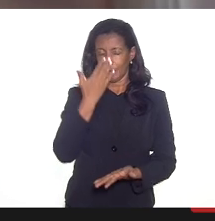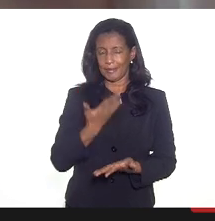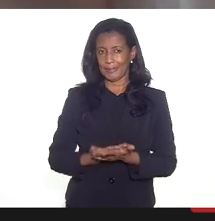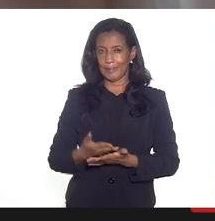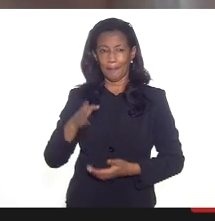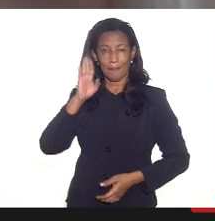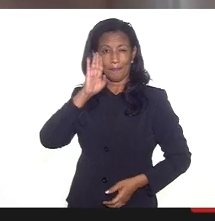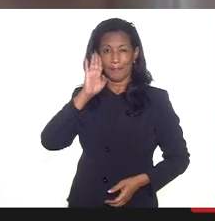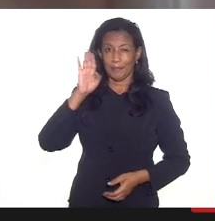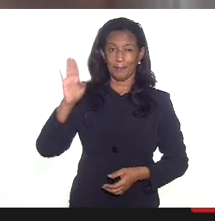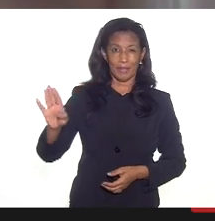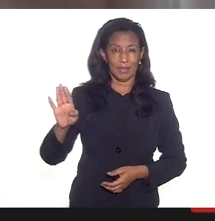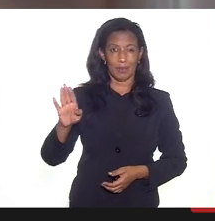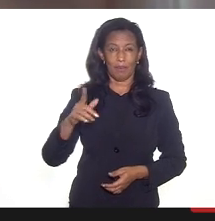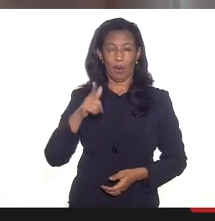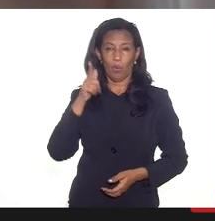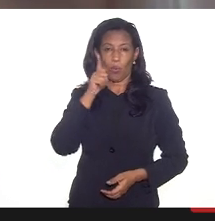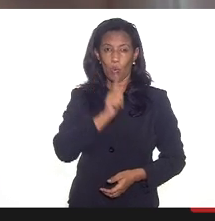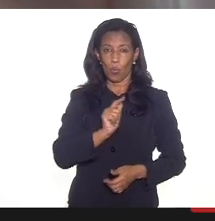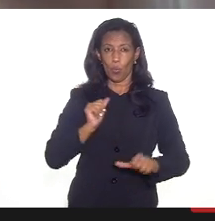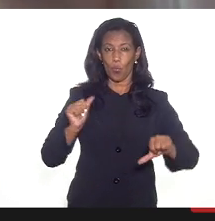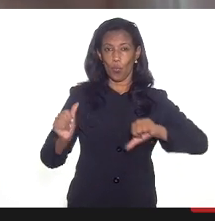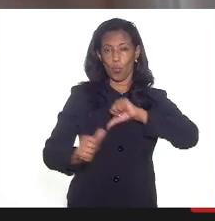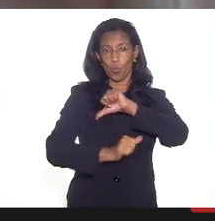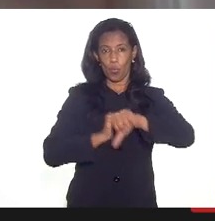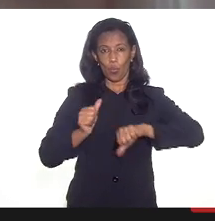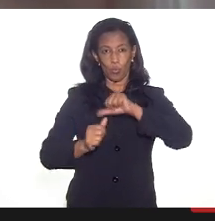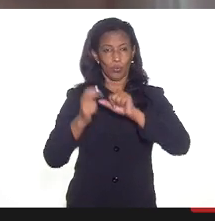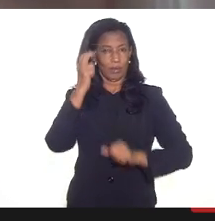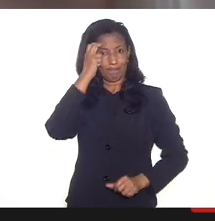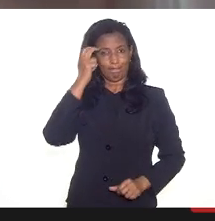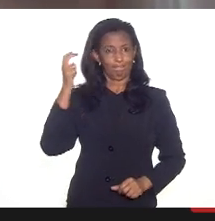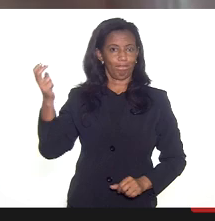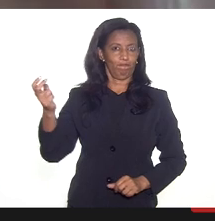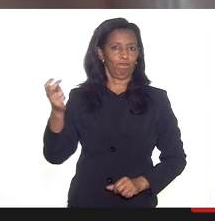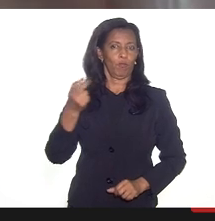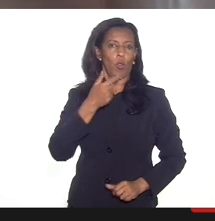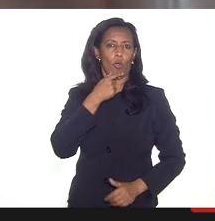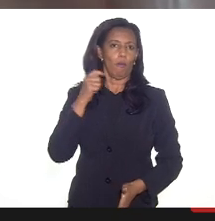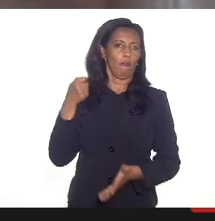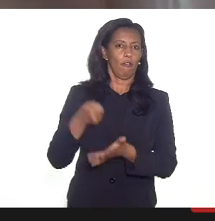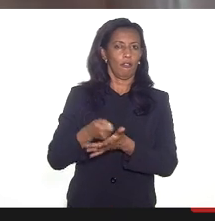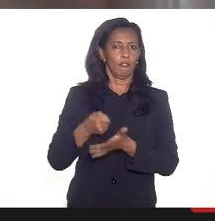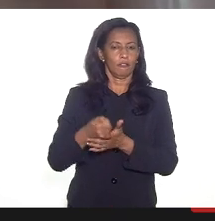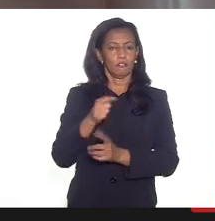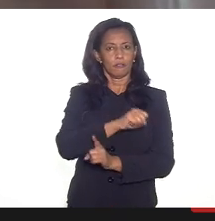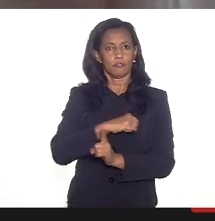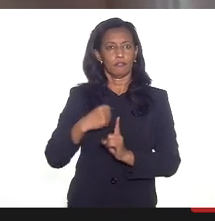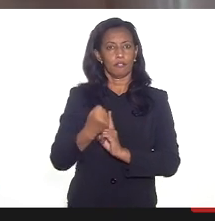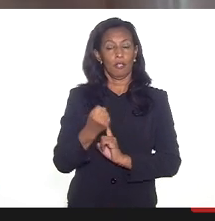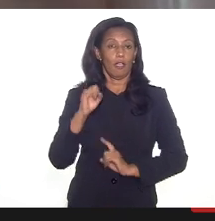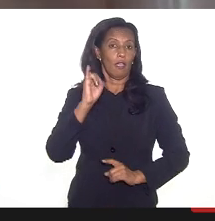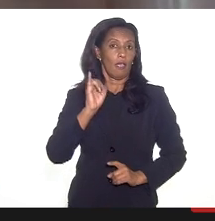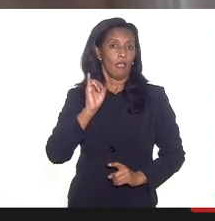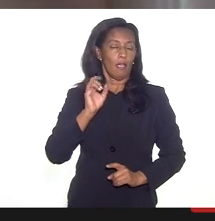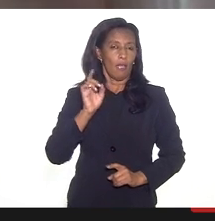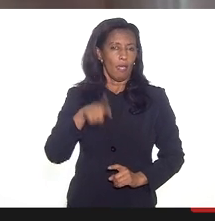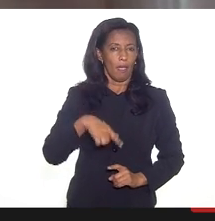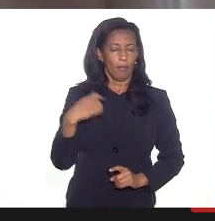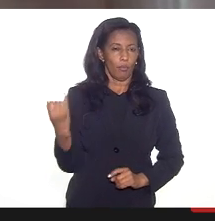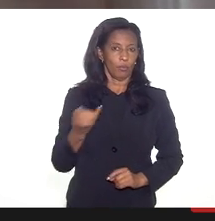chave fundamental para a gente conseguir mudar a cultura machista da nossa sociedade, né? Então, é muito importante que a gente